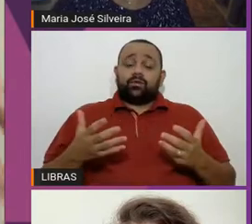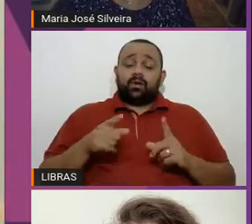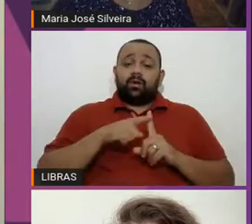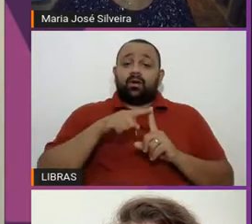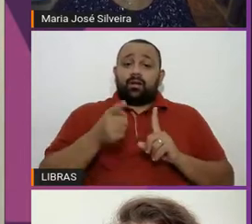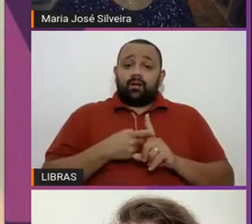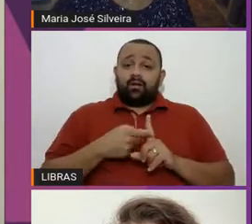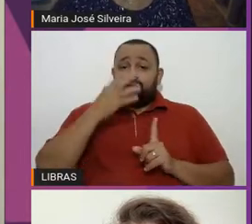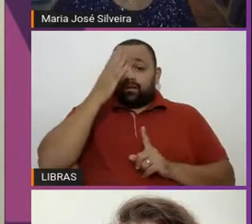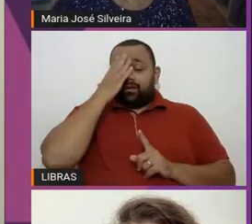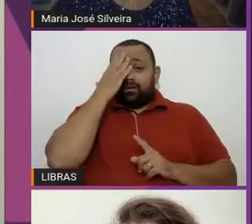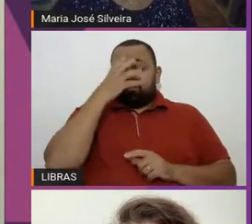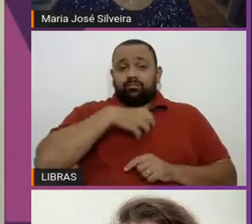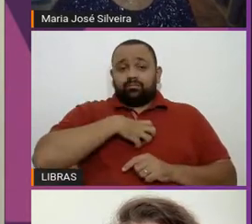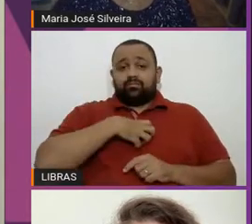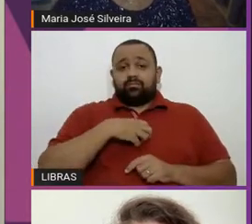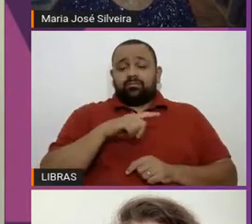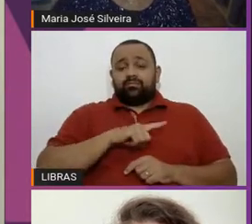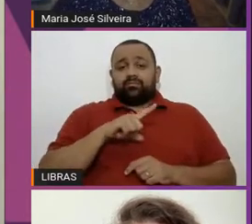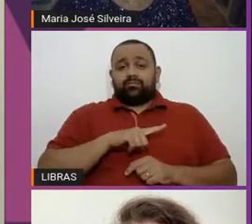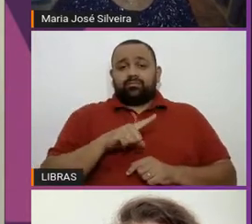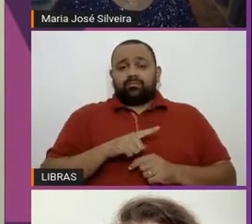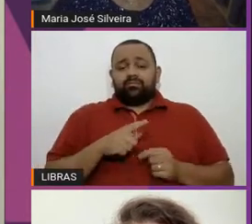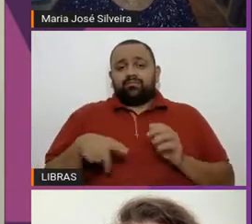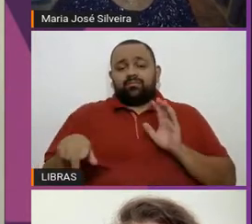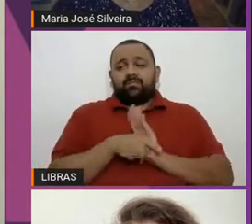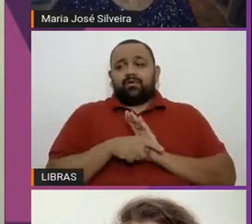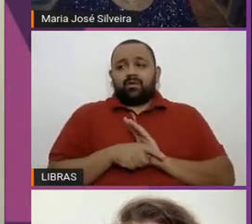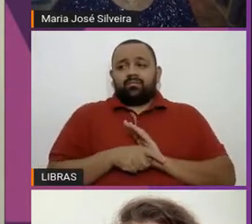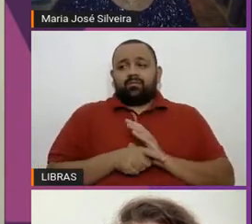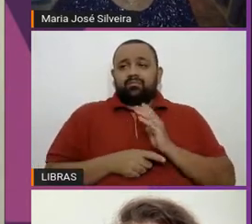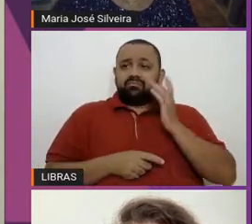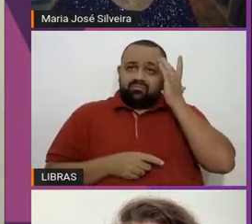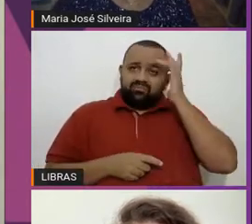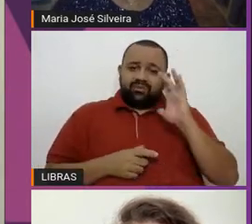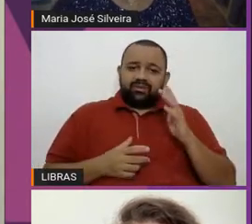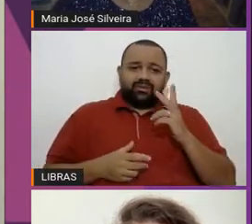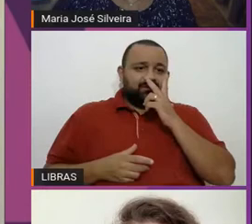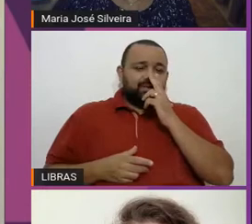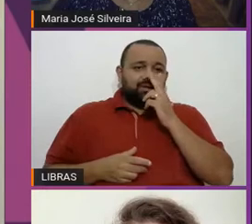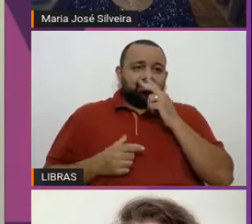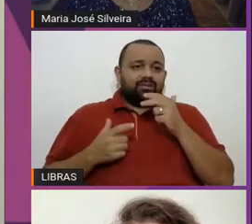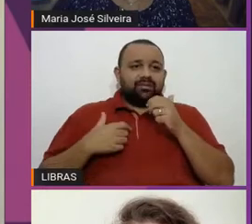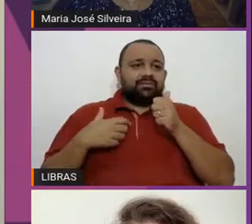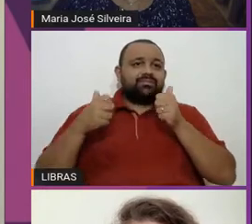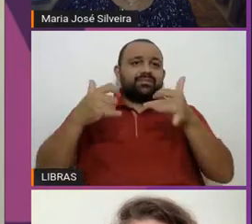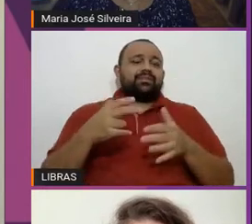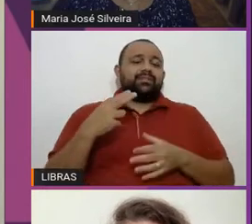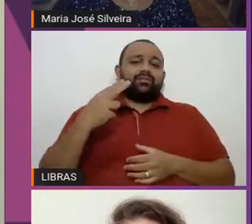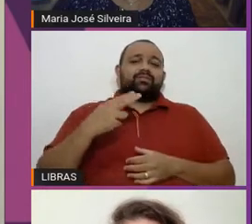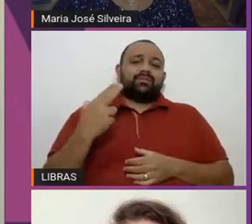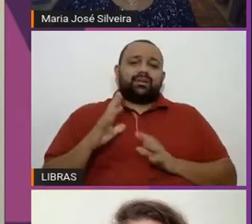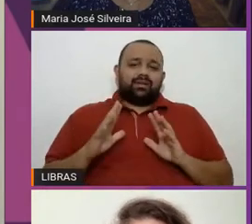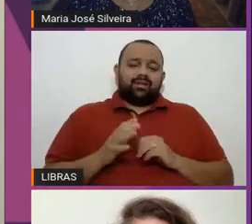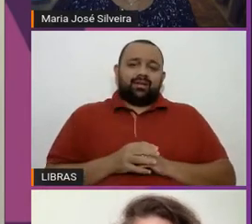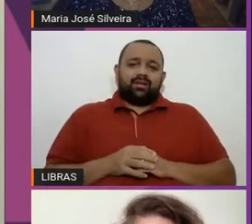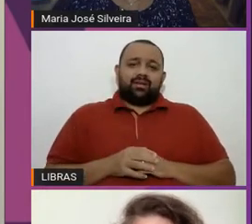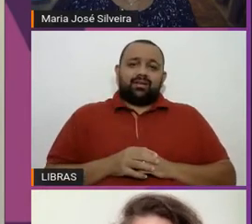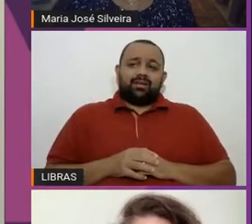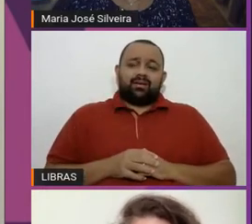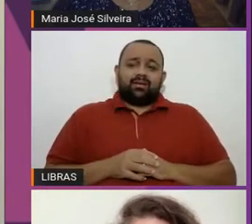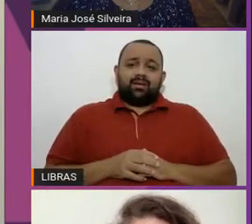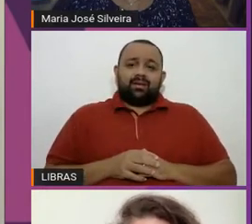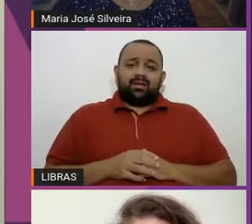a gravidez obviamente também então foi uma coisa assim dá ah sei lá não consigo nem vou te explicar mas era como